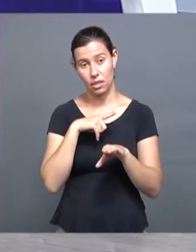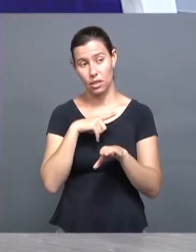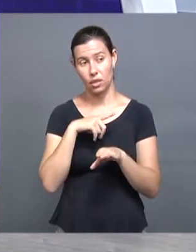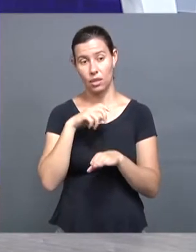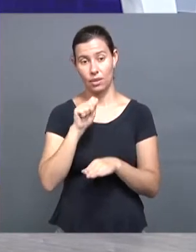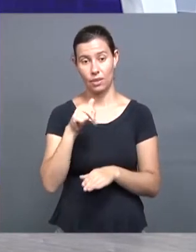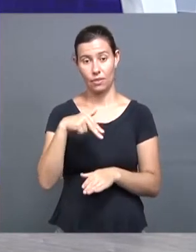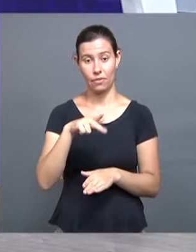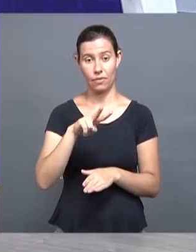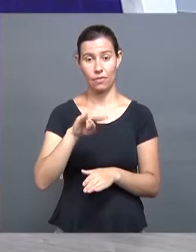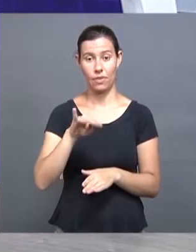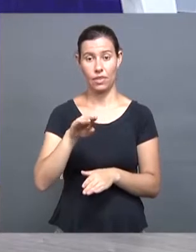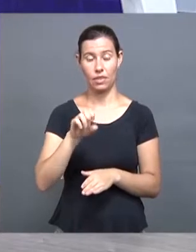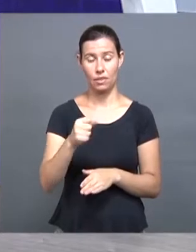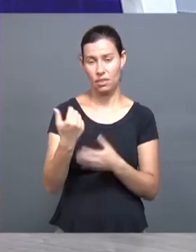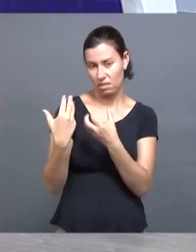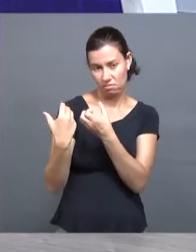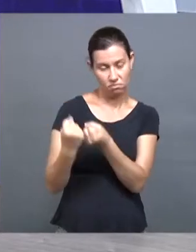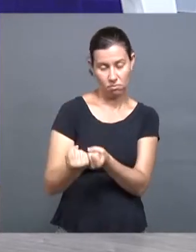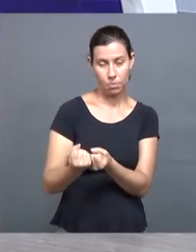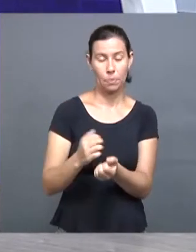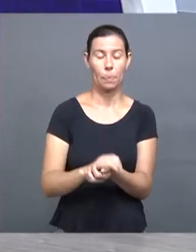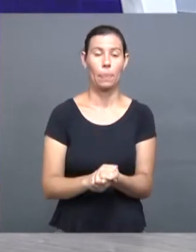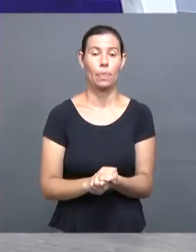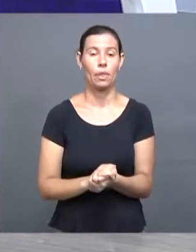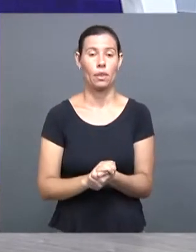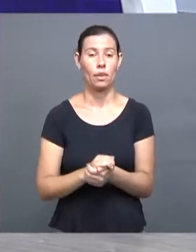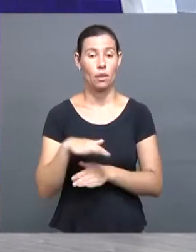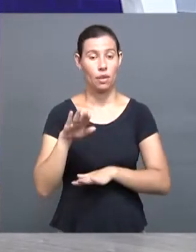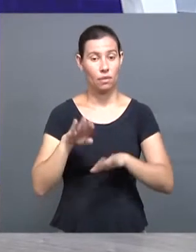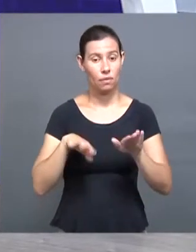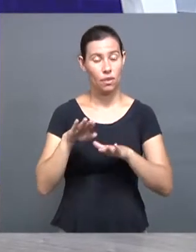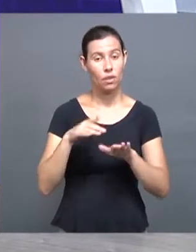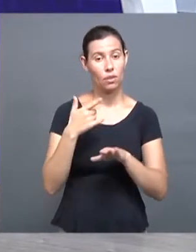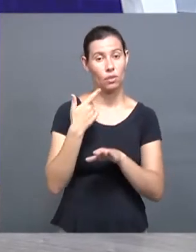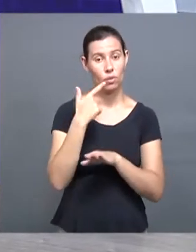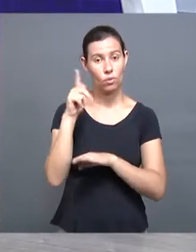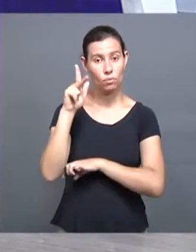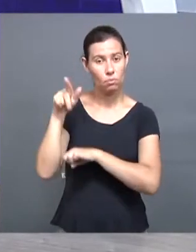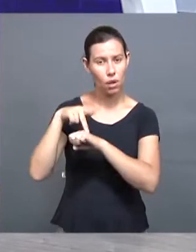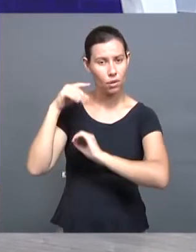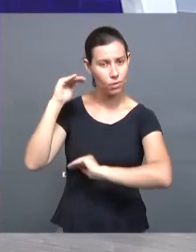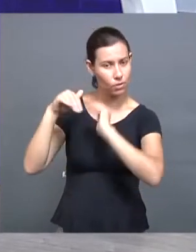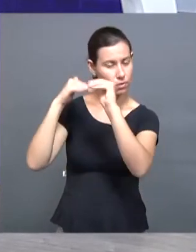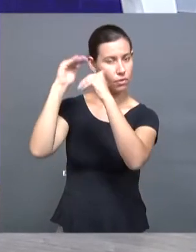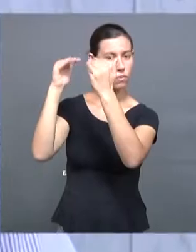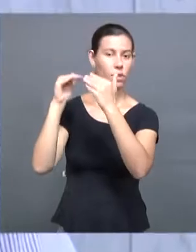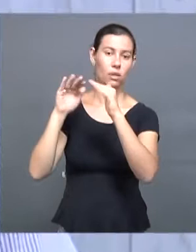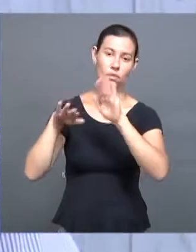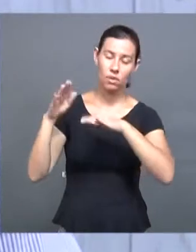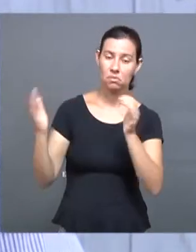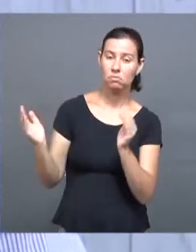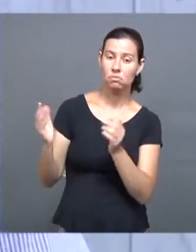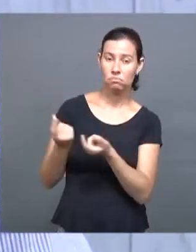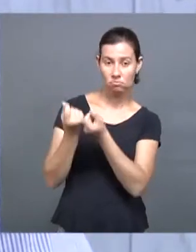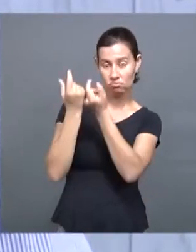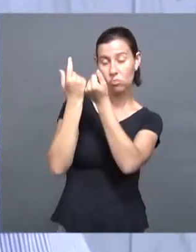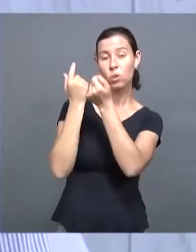Ele é aprovado Trâmite. normalmente em alguns países mais desenvolvidos, que tem um poder aquisitivo maior, para